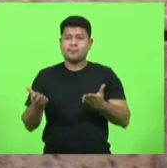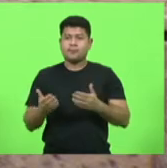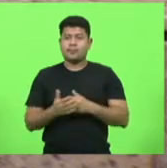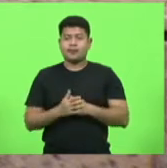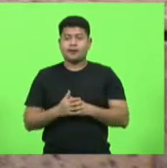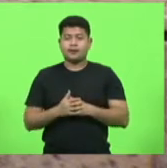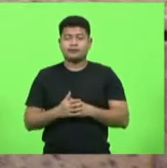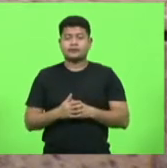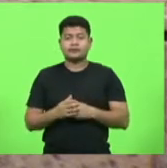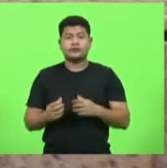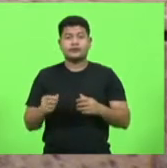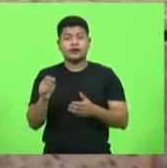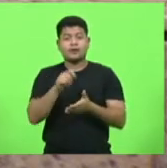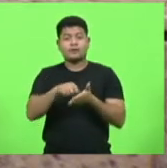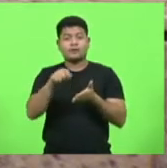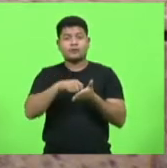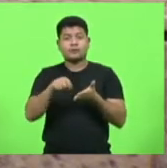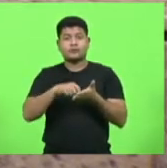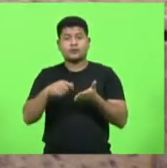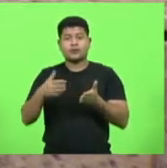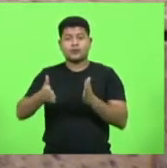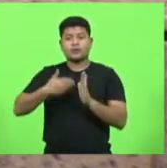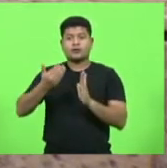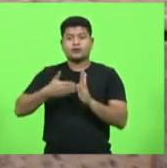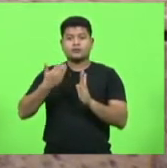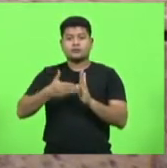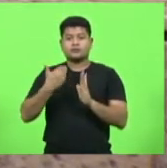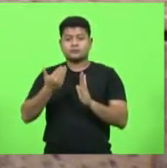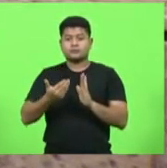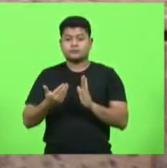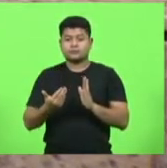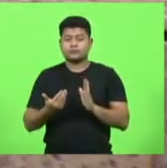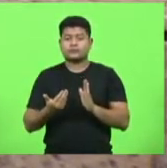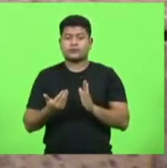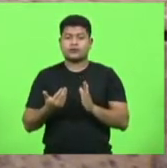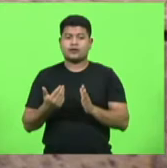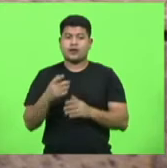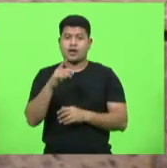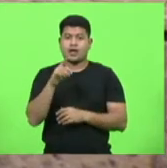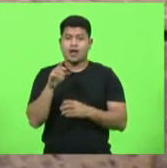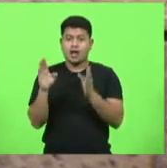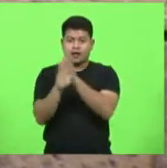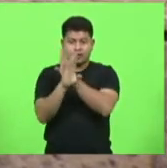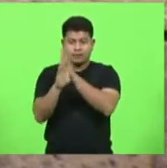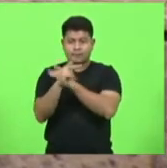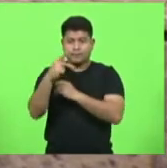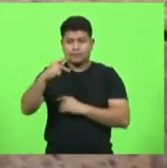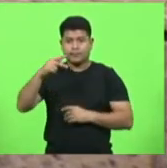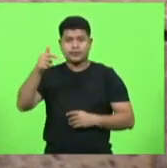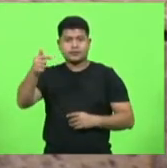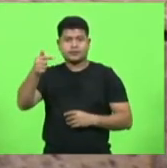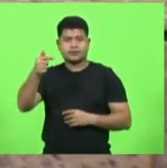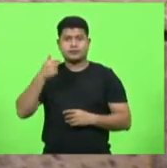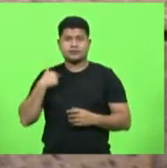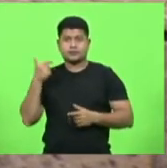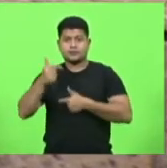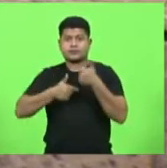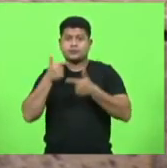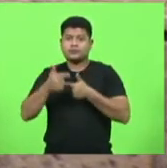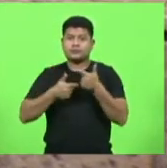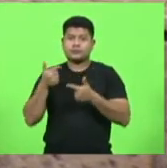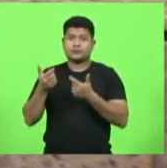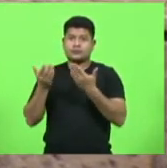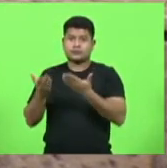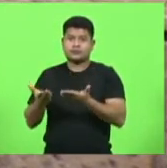que escrevi, senhor presidente, um livro chamado Detetive P7, que trabalha exatamente com a questão